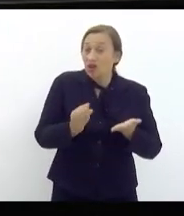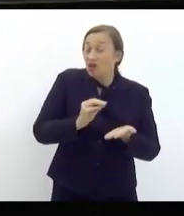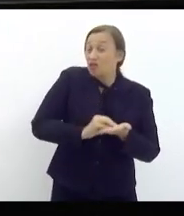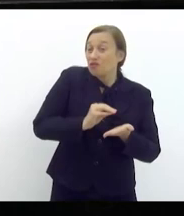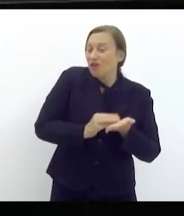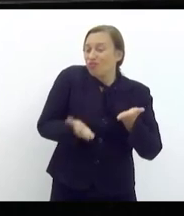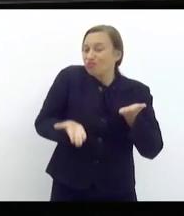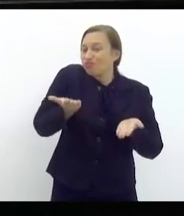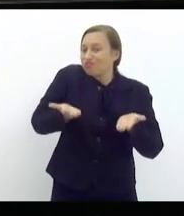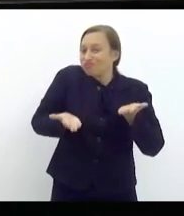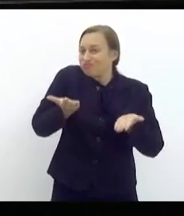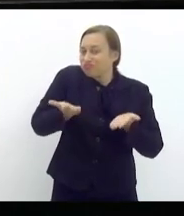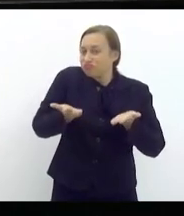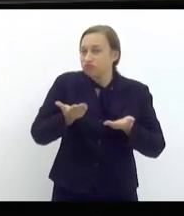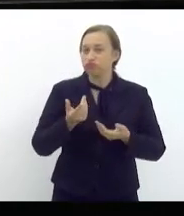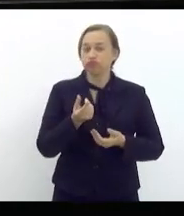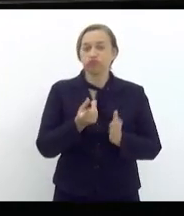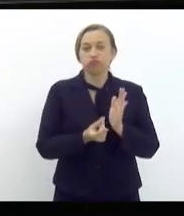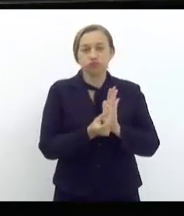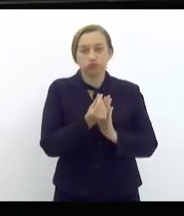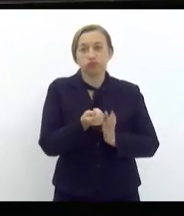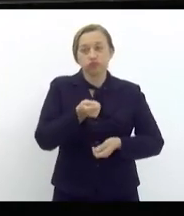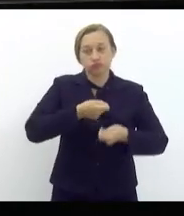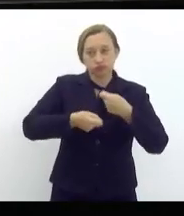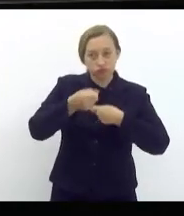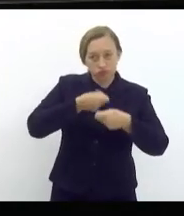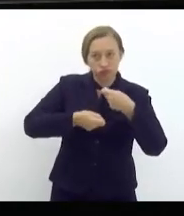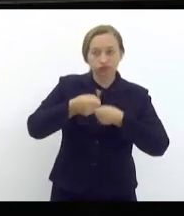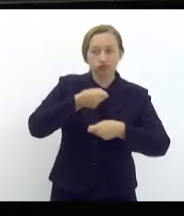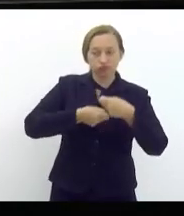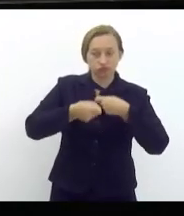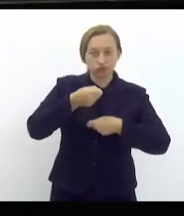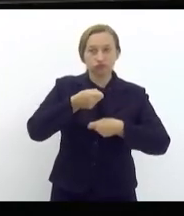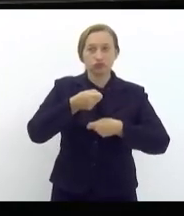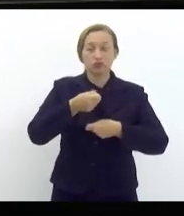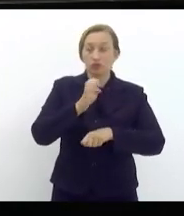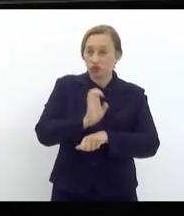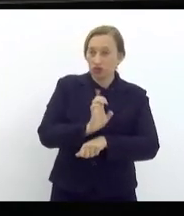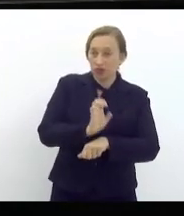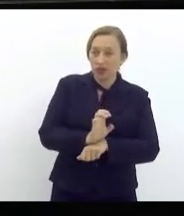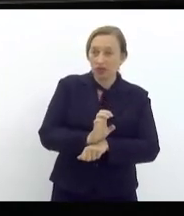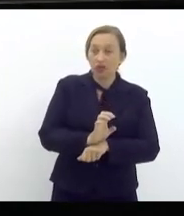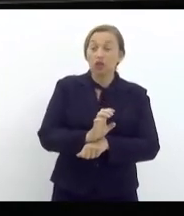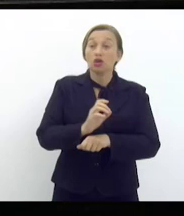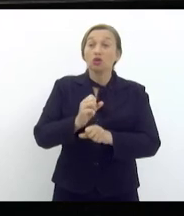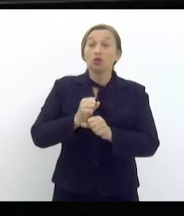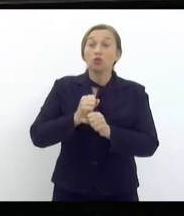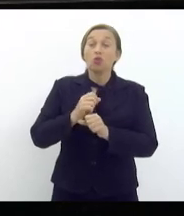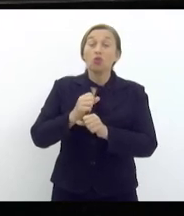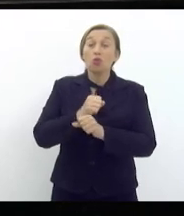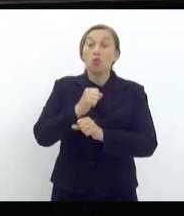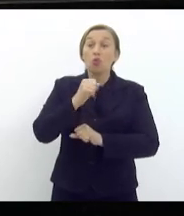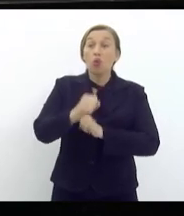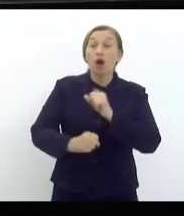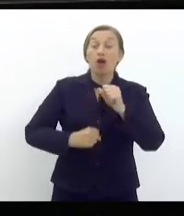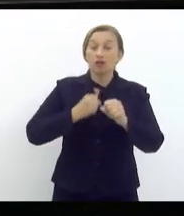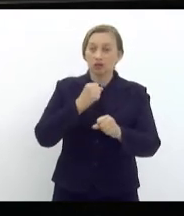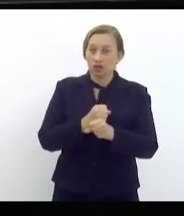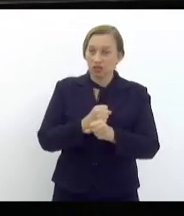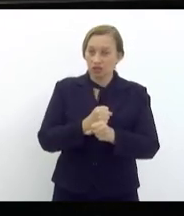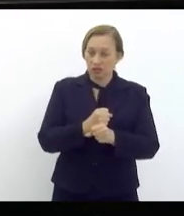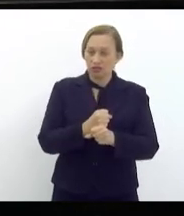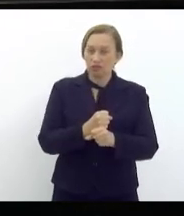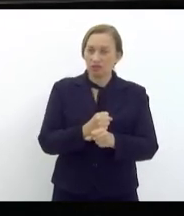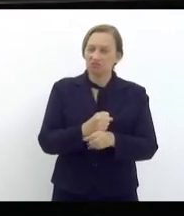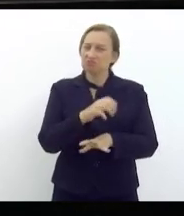econômico-financeiro no nosso Estado. Então, está previsto para o ano que vem um déficit de